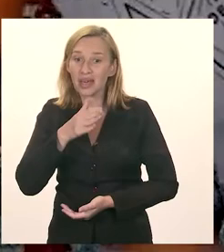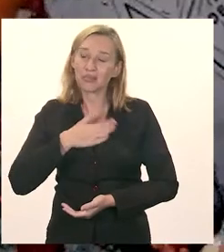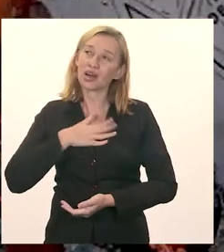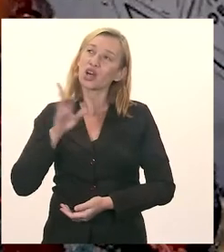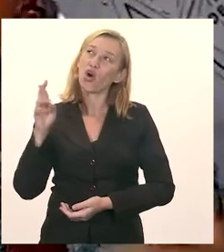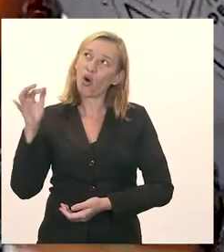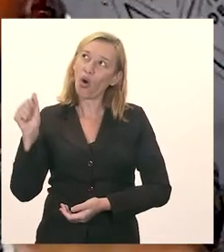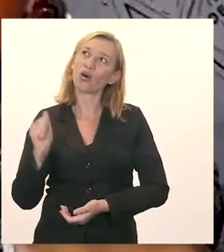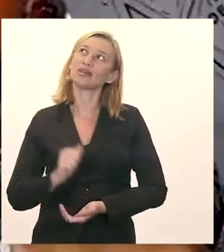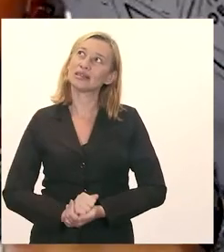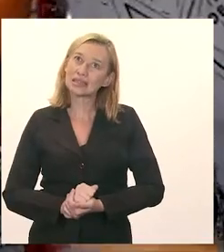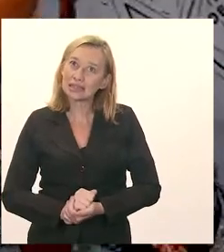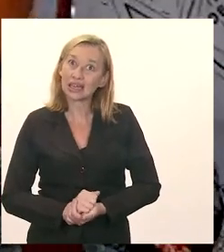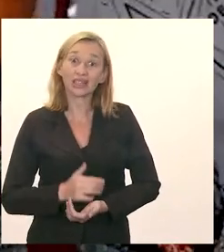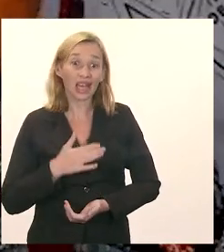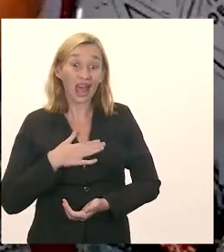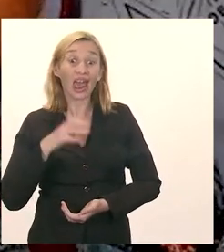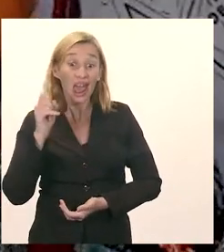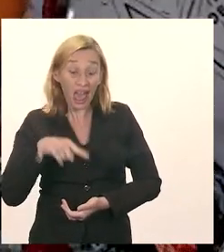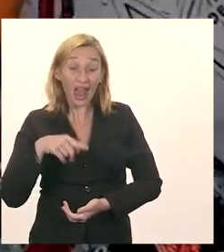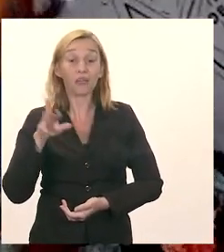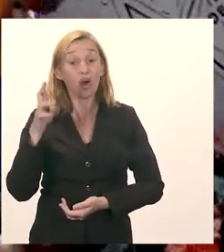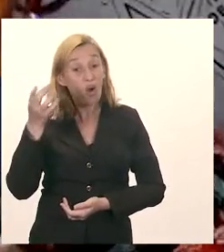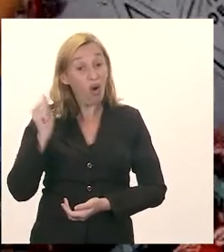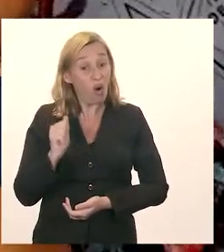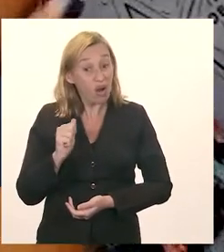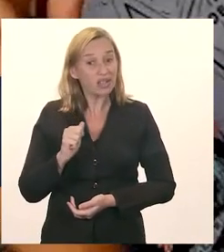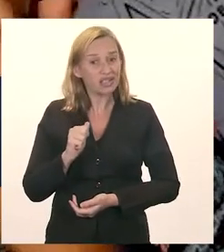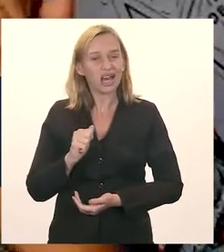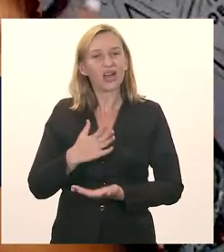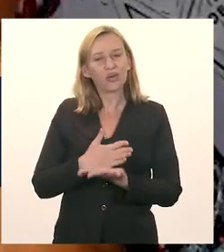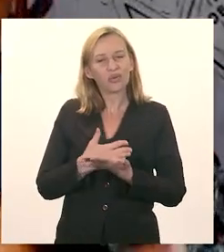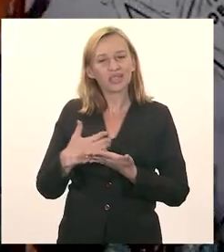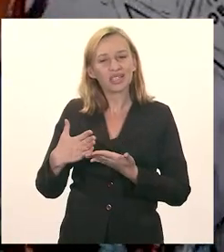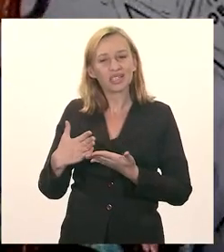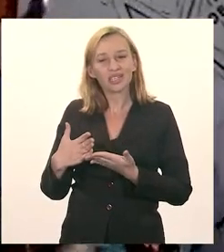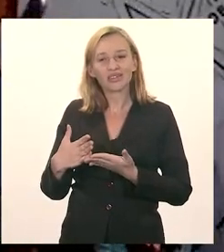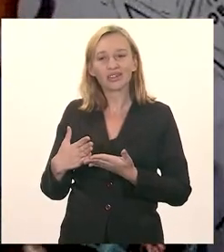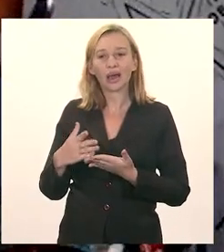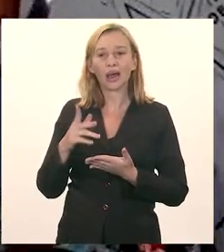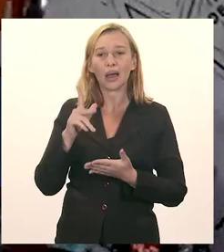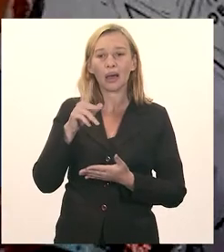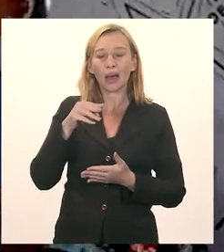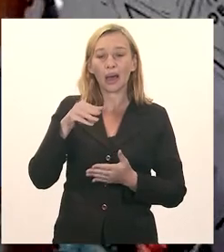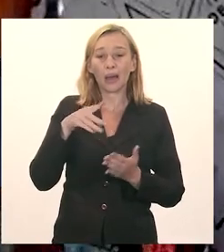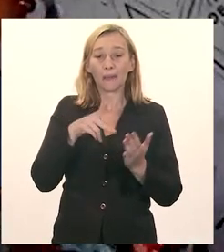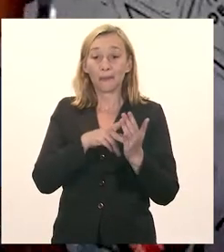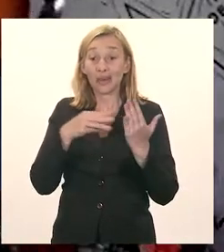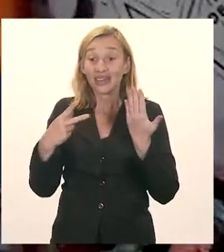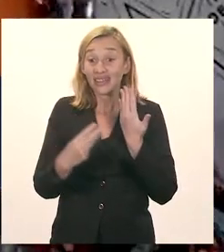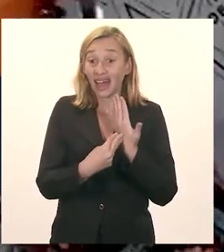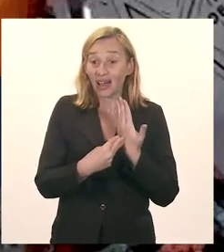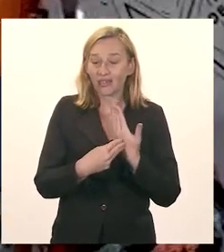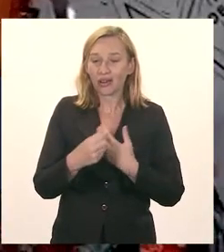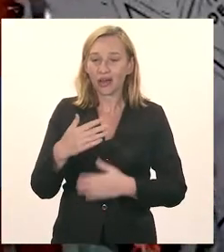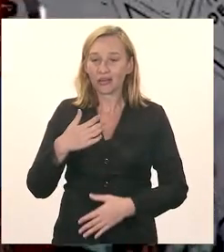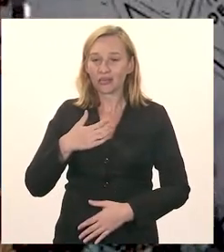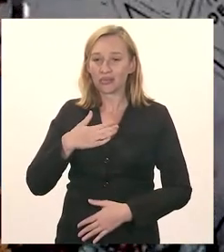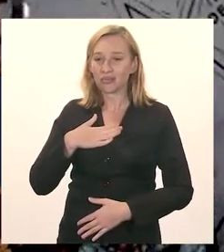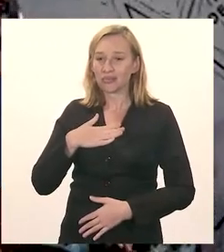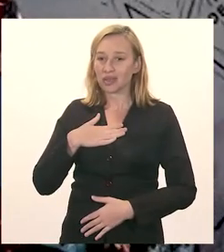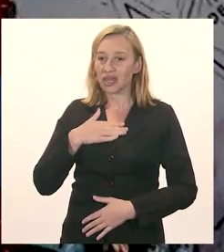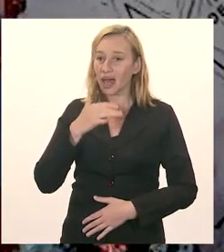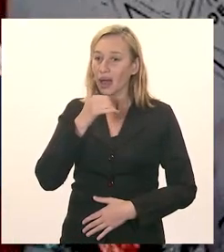mãe Rosa, Rosângela, ela é uma rosa. Eu quis começar a fazer uma, metáfora, né, de minha mãe ser uma